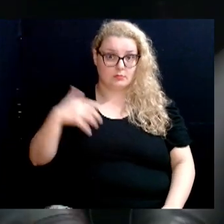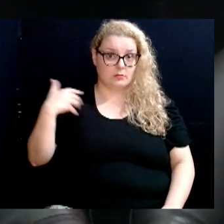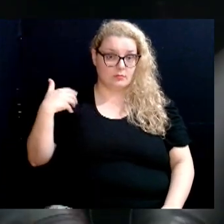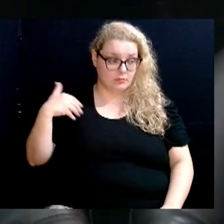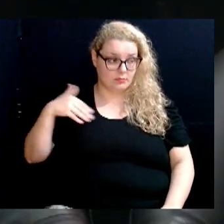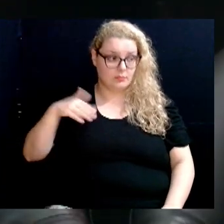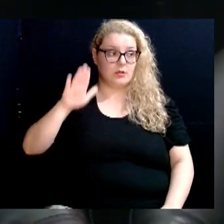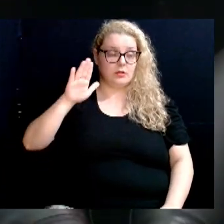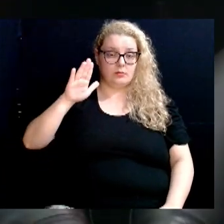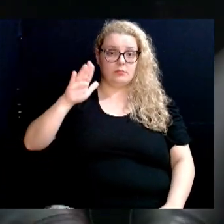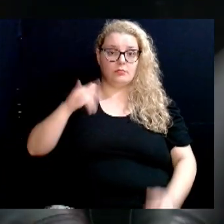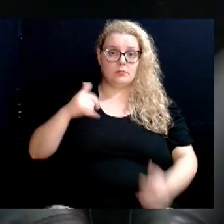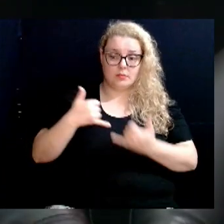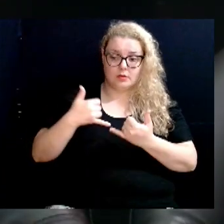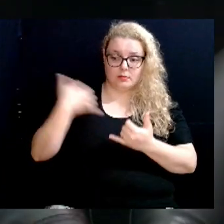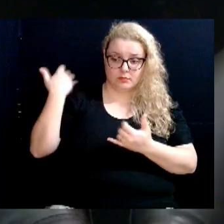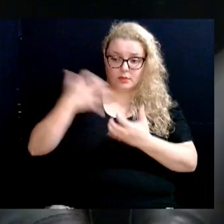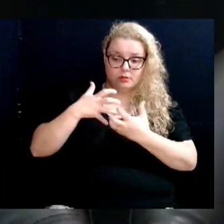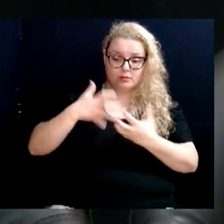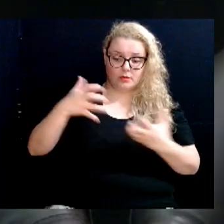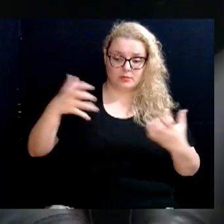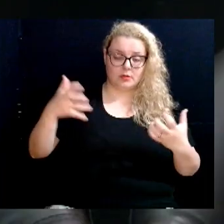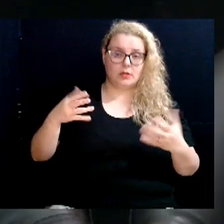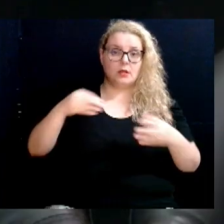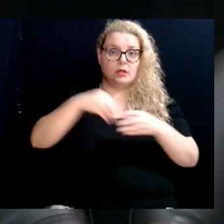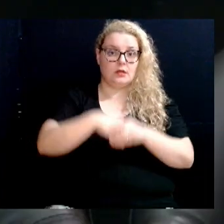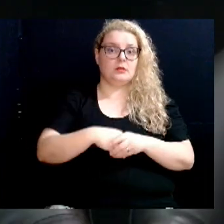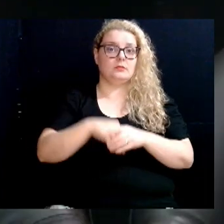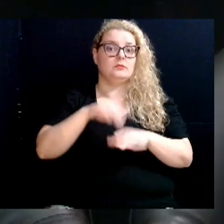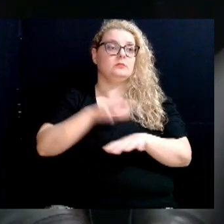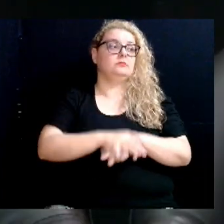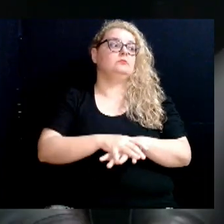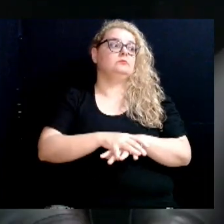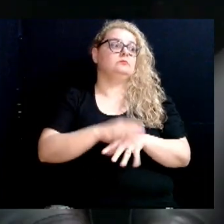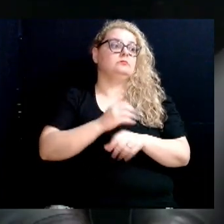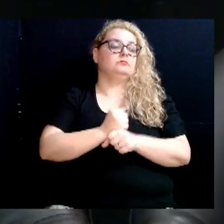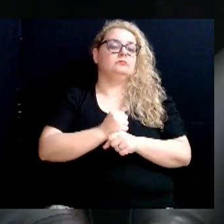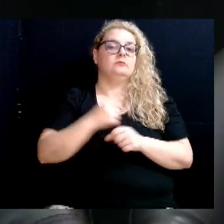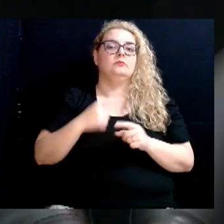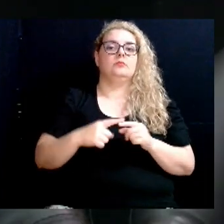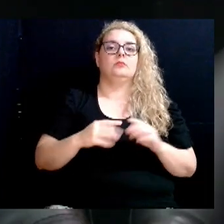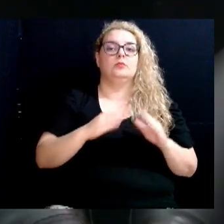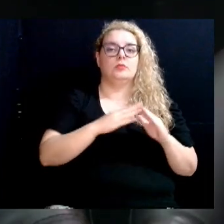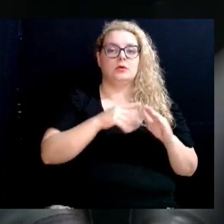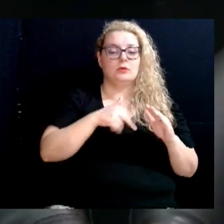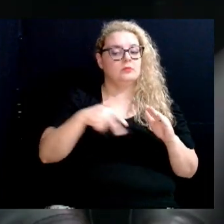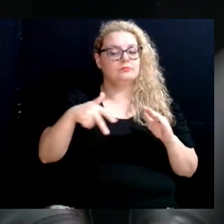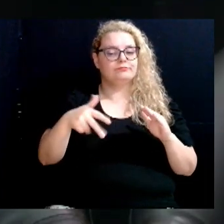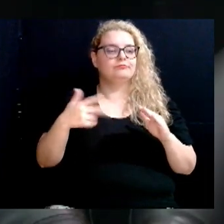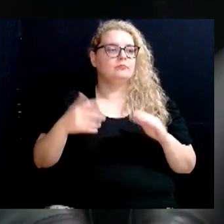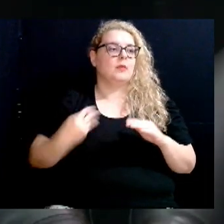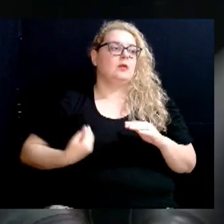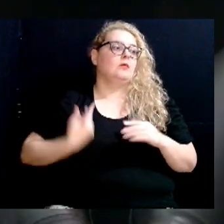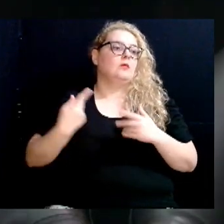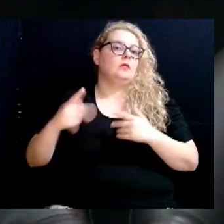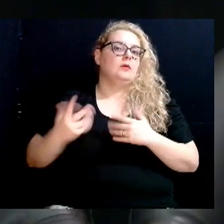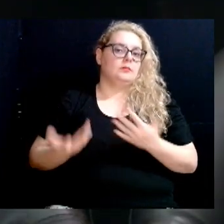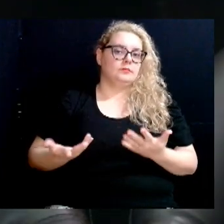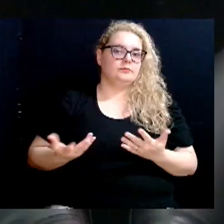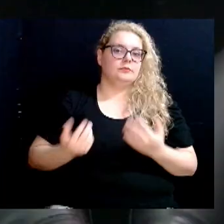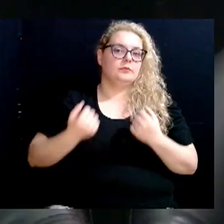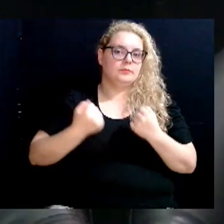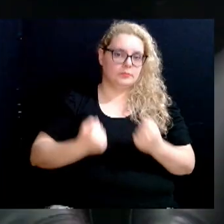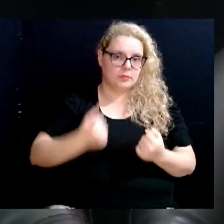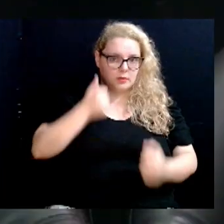entram nessa conta, Mirna, porque eles estão saindo de casa. Isso também traz um peso para essa mulher. Isso também